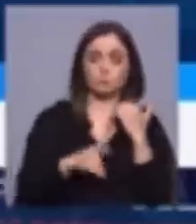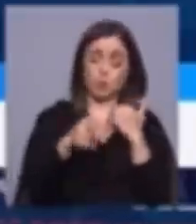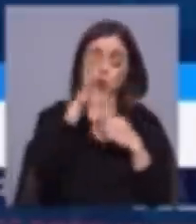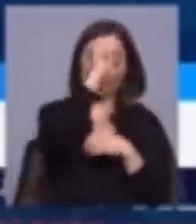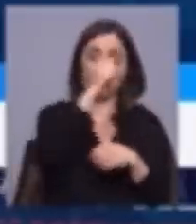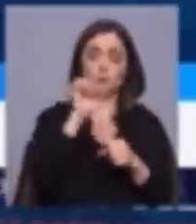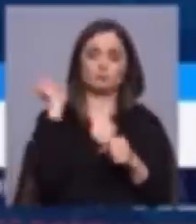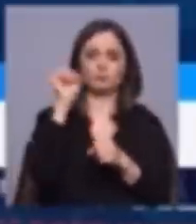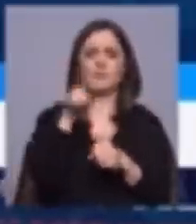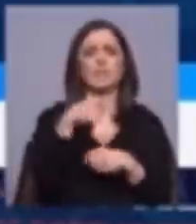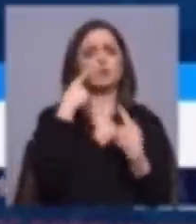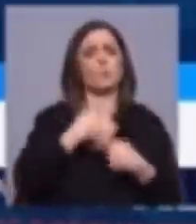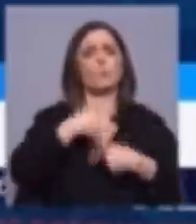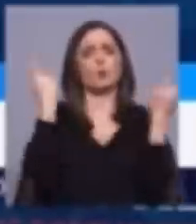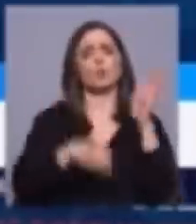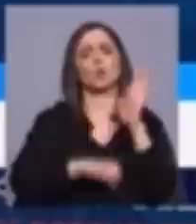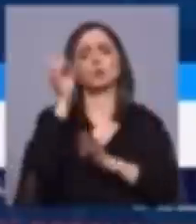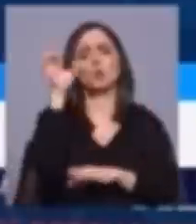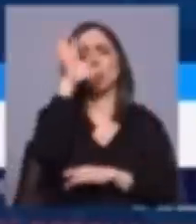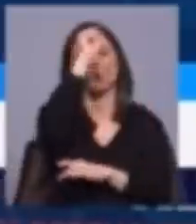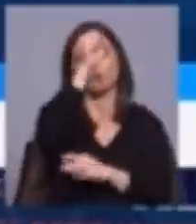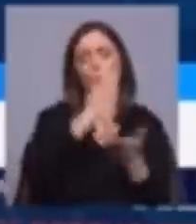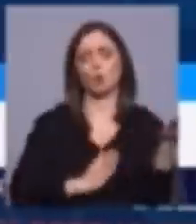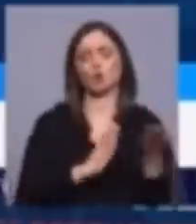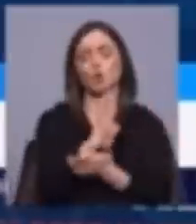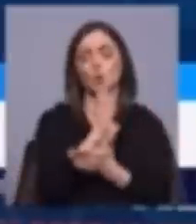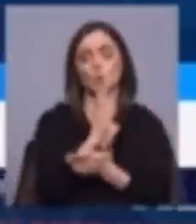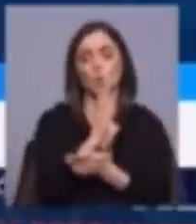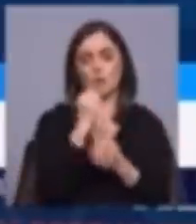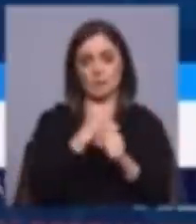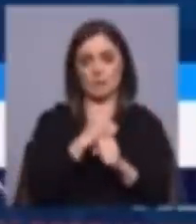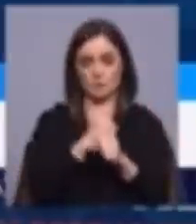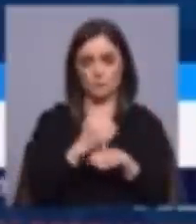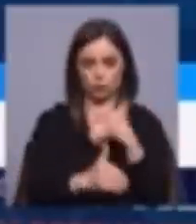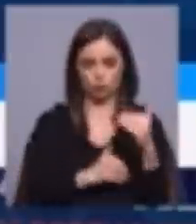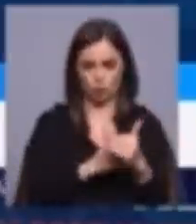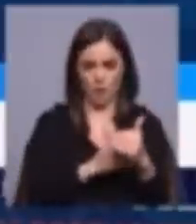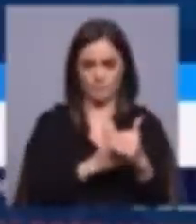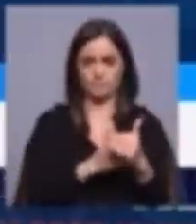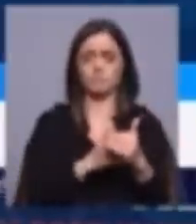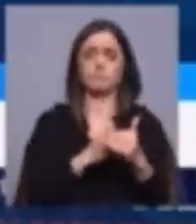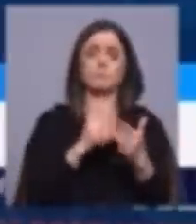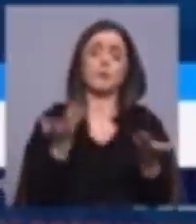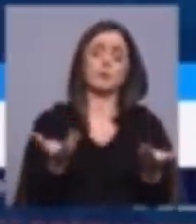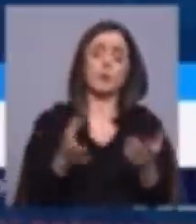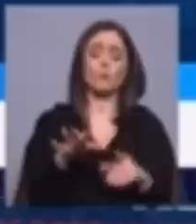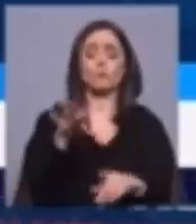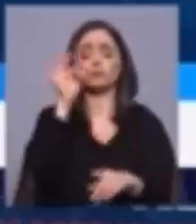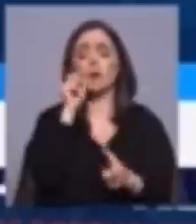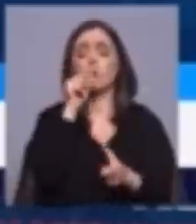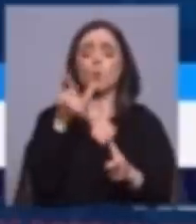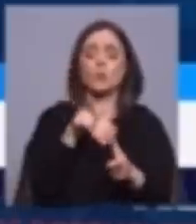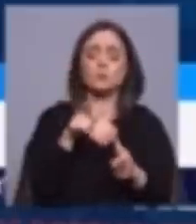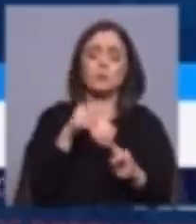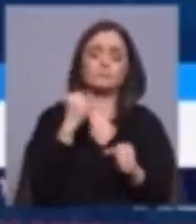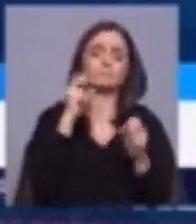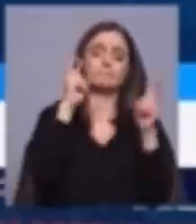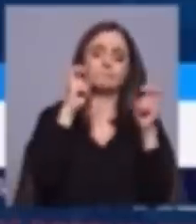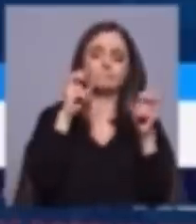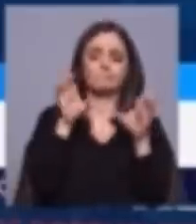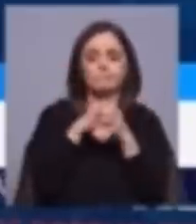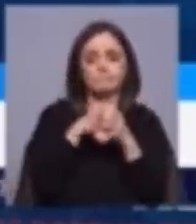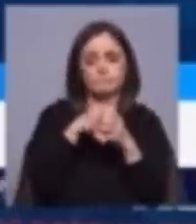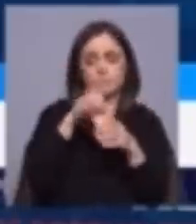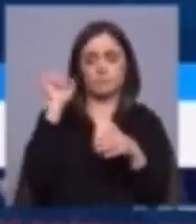das condições em que este governo continua a operar por isso foi ao aparelho socialista foi ou onde consegue